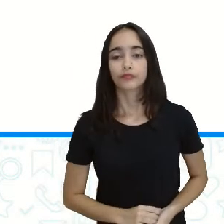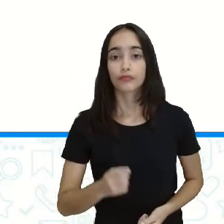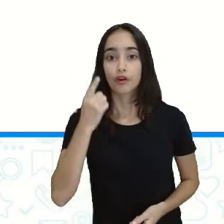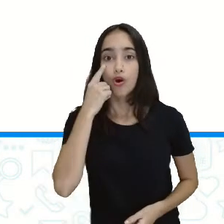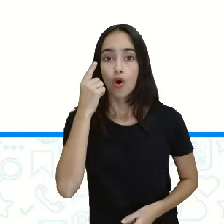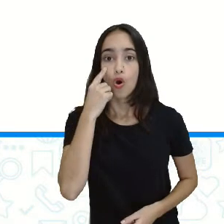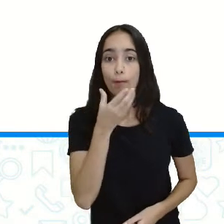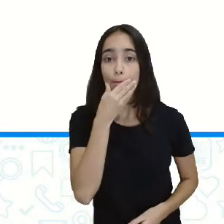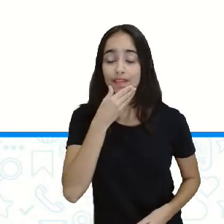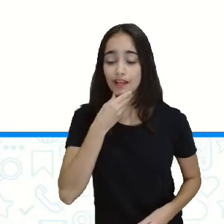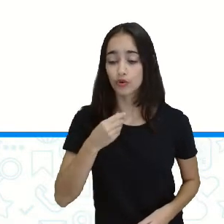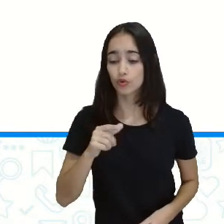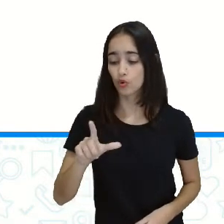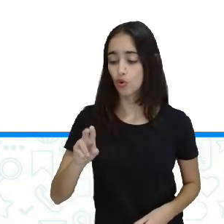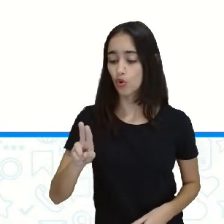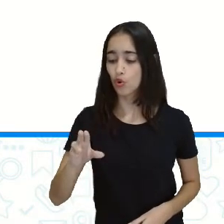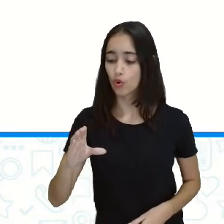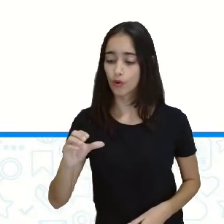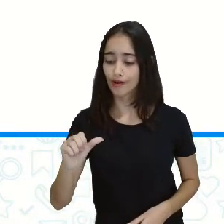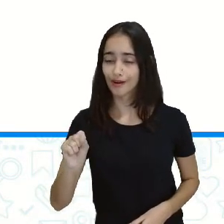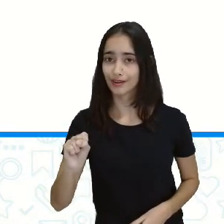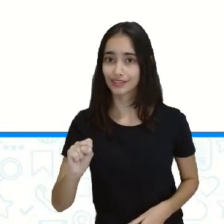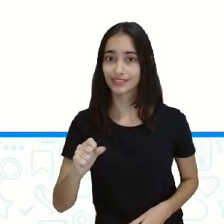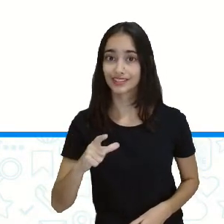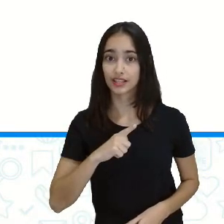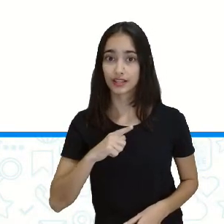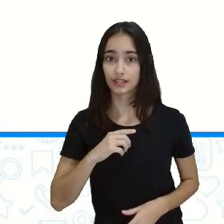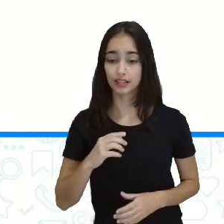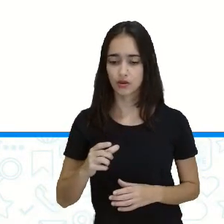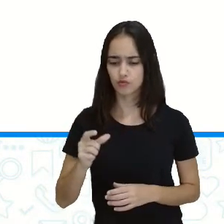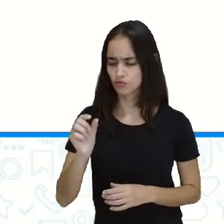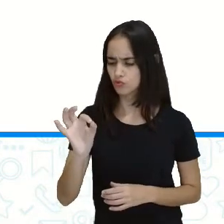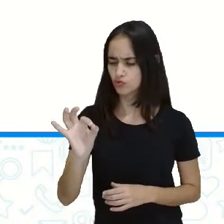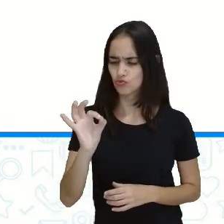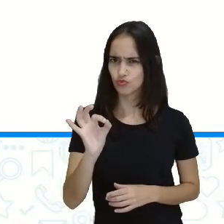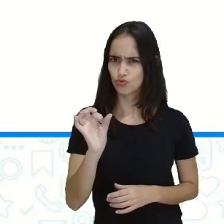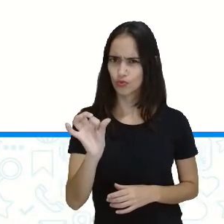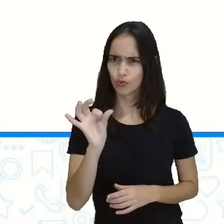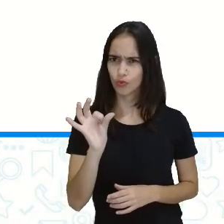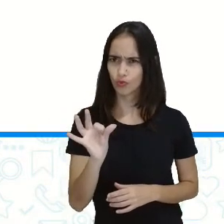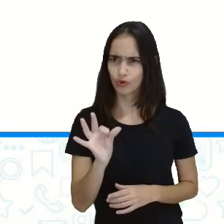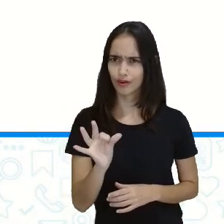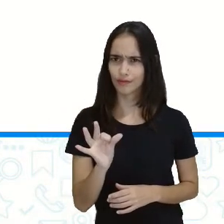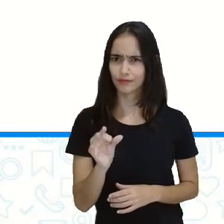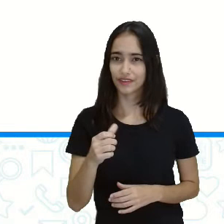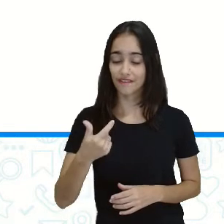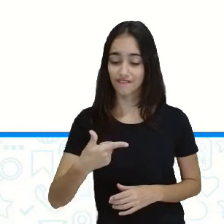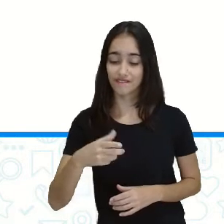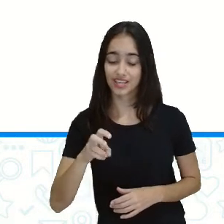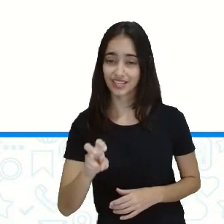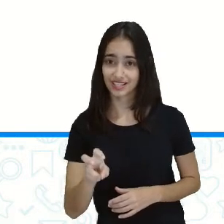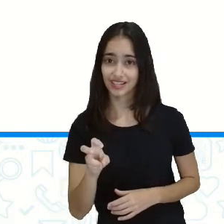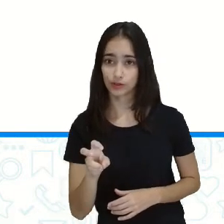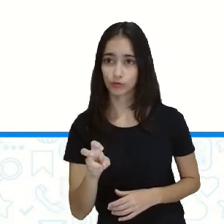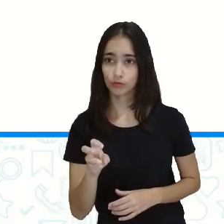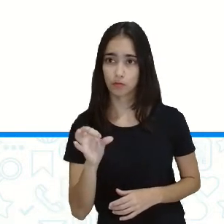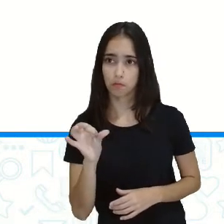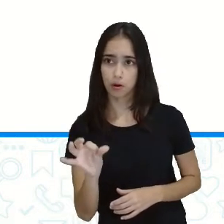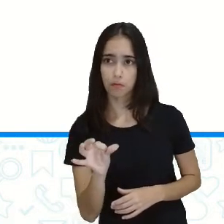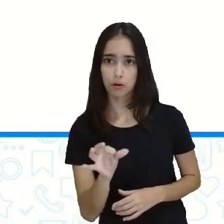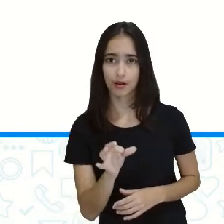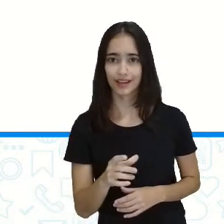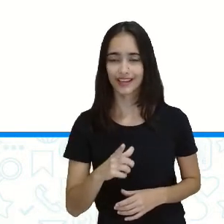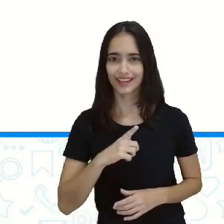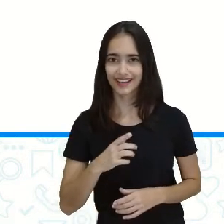Lucas tem 25 bolas de gude e quer formar pacotes com 5